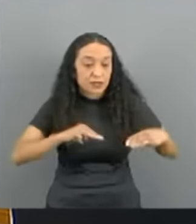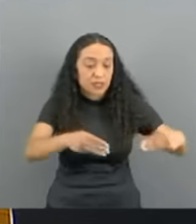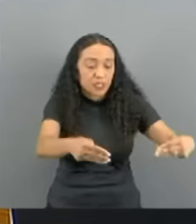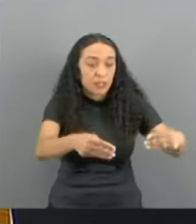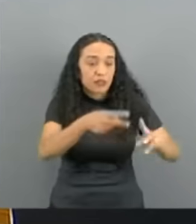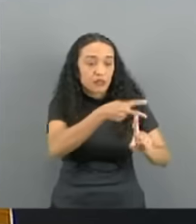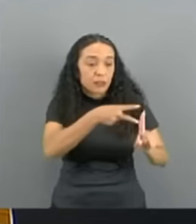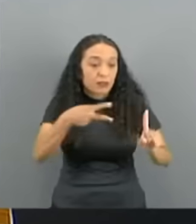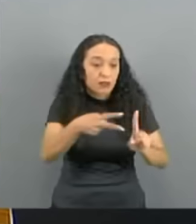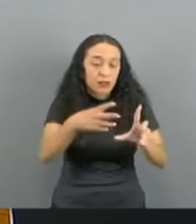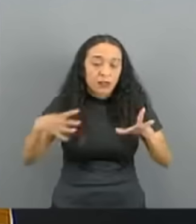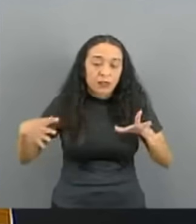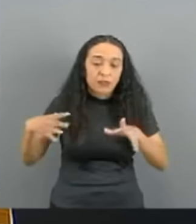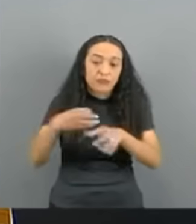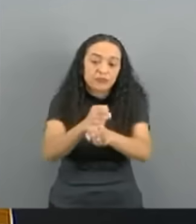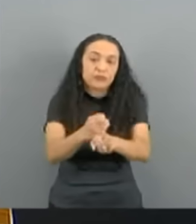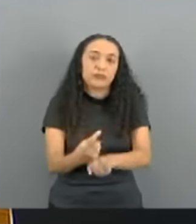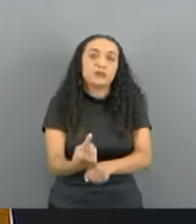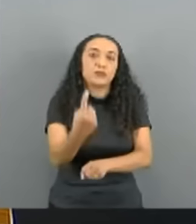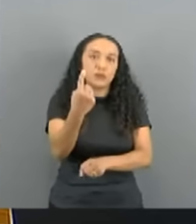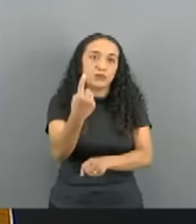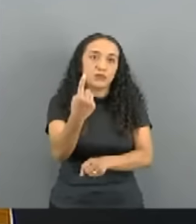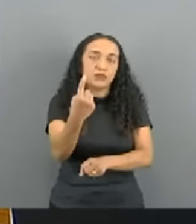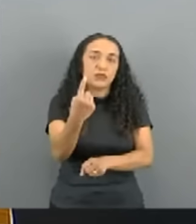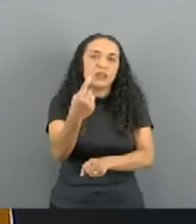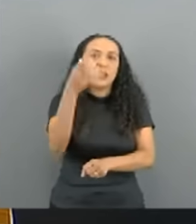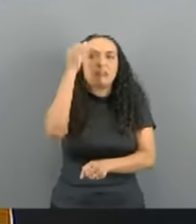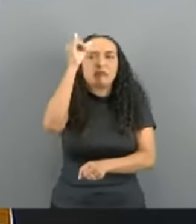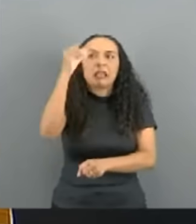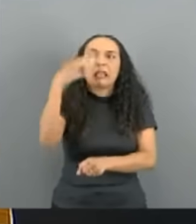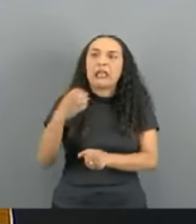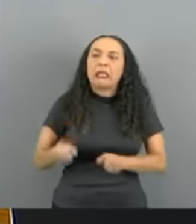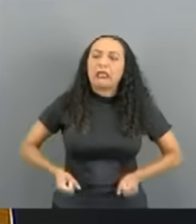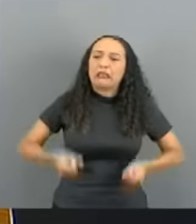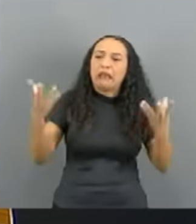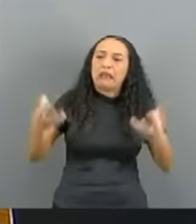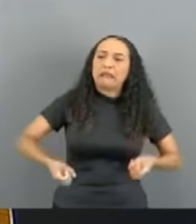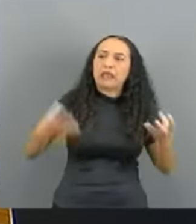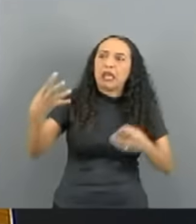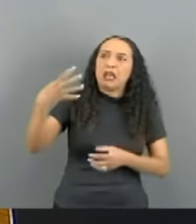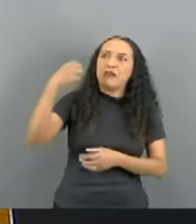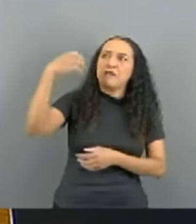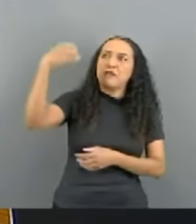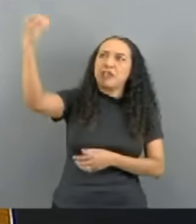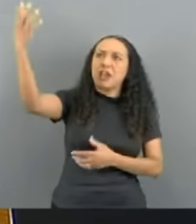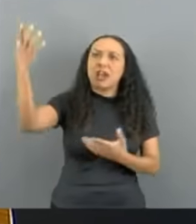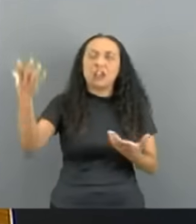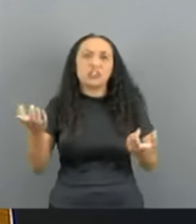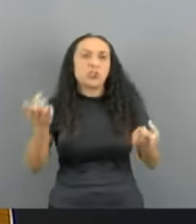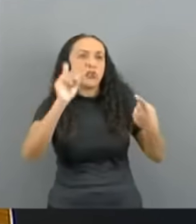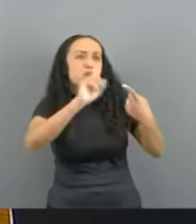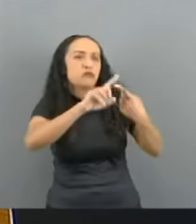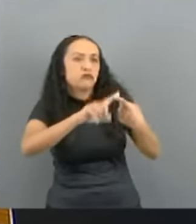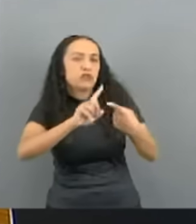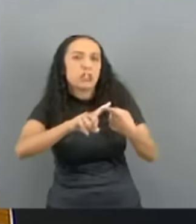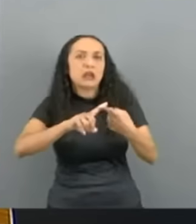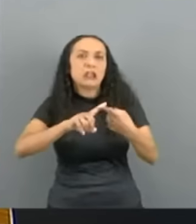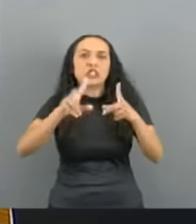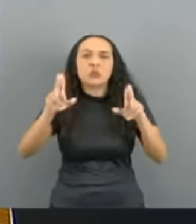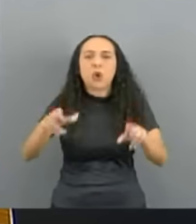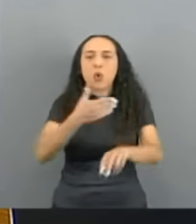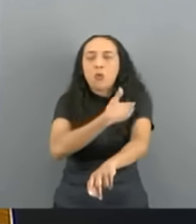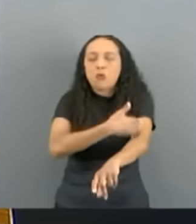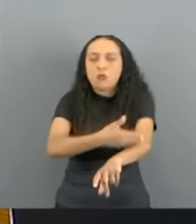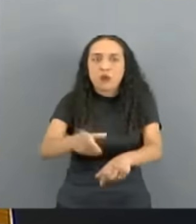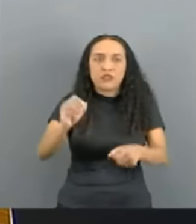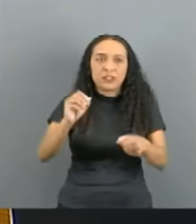de gastar. Gastar com viagem, gastar com vingança, como estão acostumados a fazer